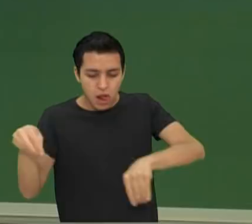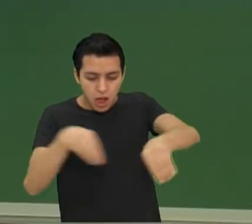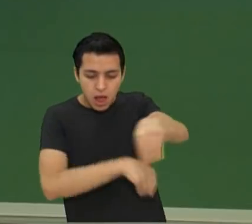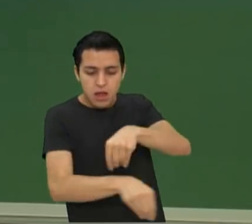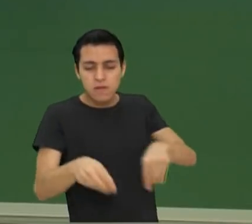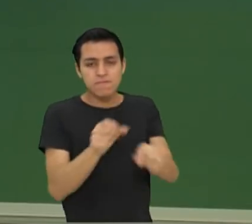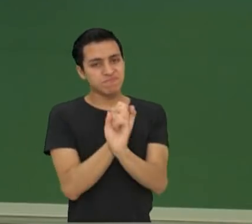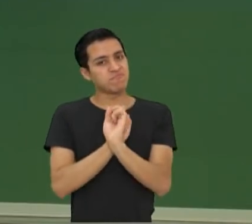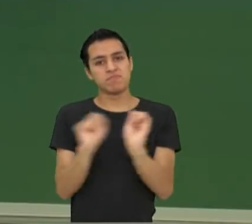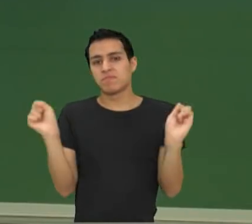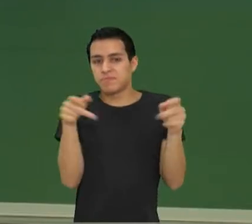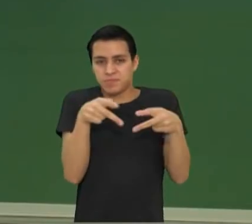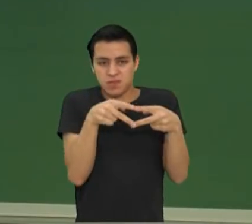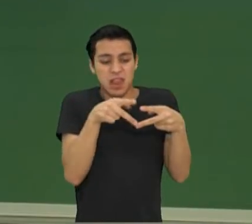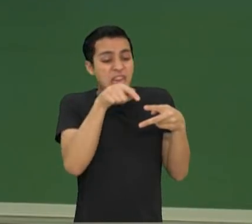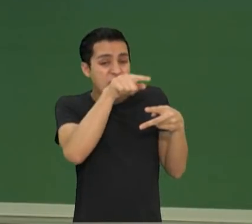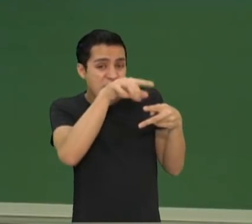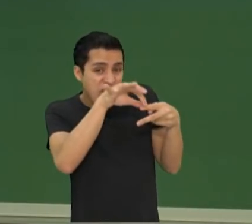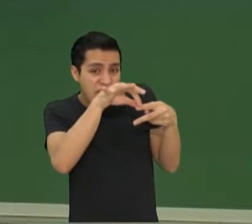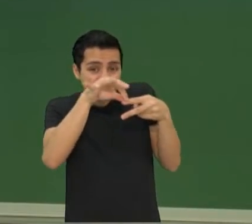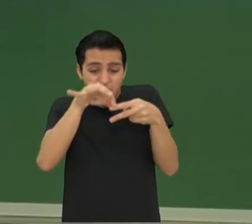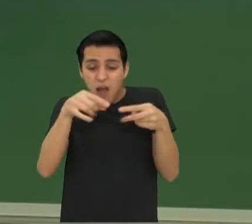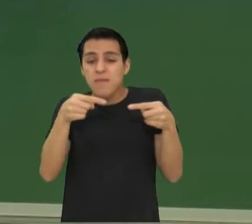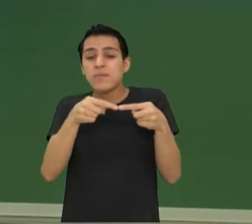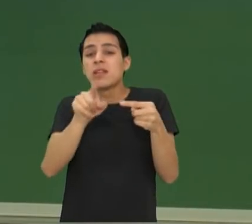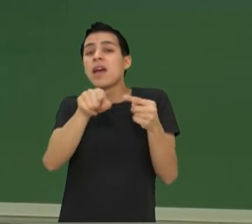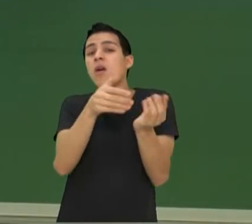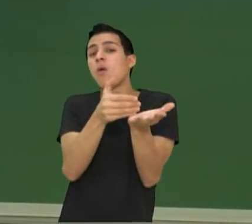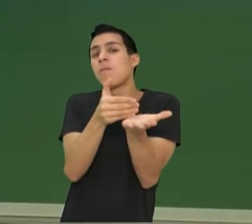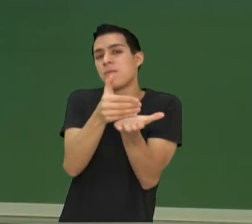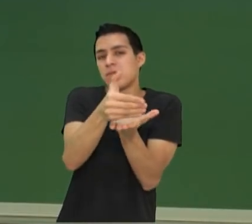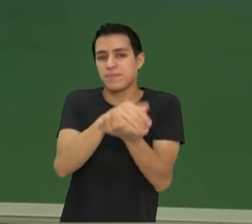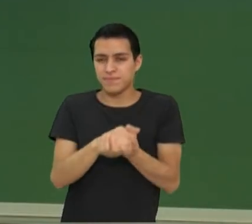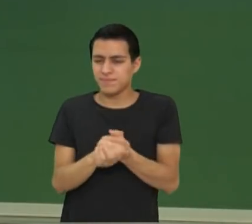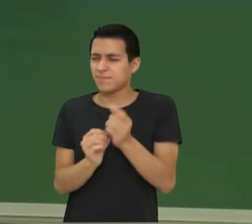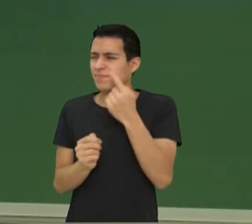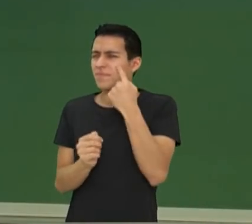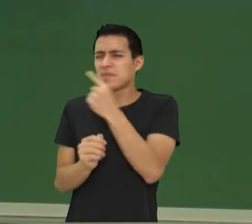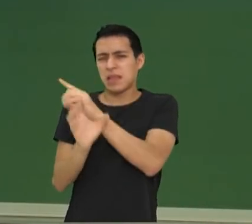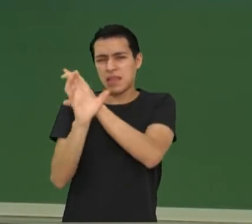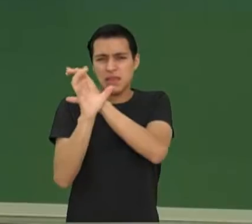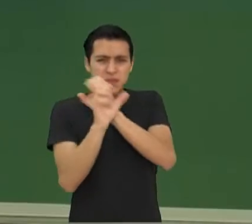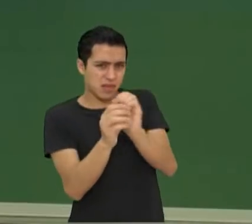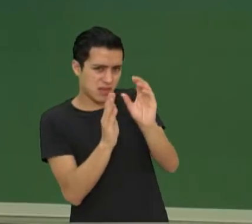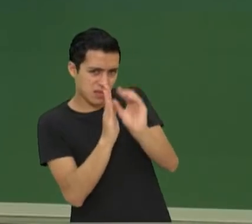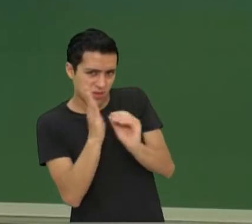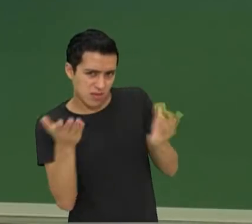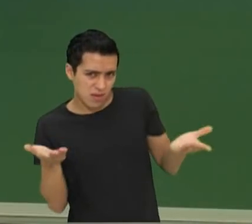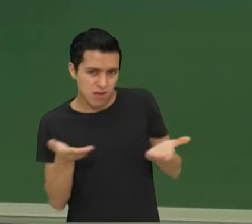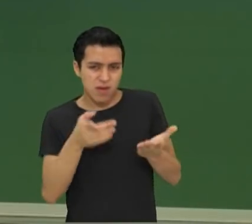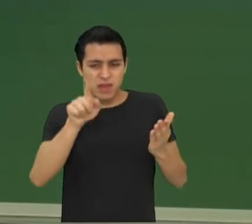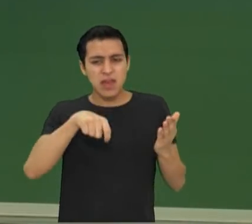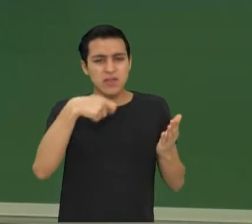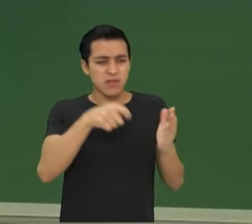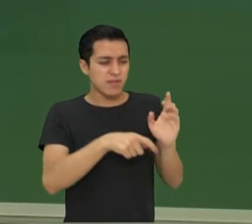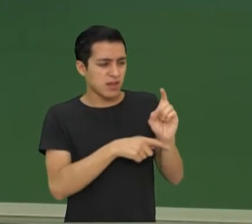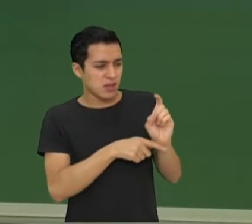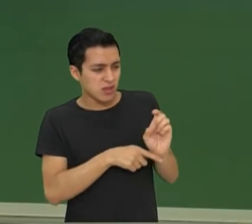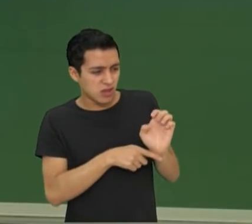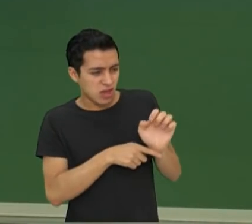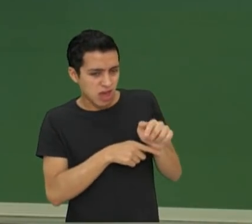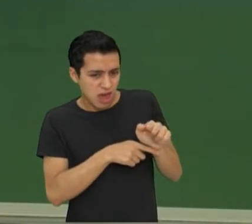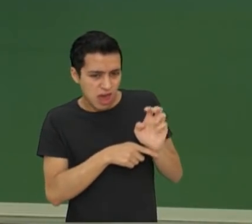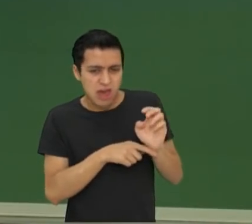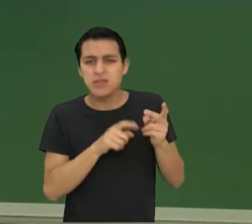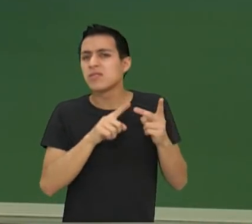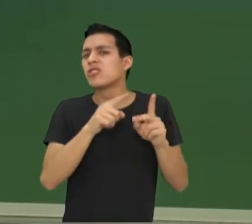tem como. É sempre no início. O que nós vimos hoje, turma? Né? Vimos o cheque, vimos os tipos de